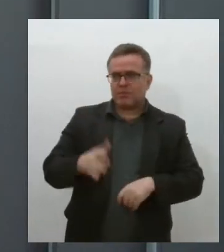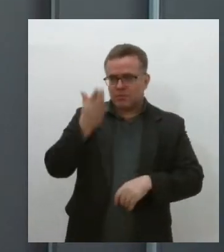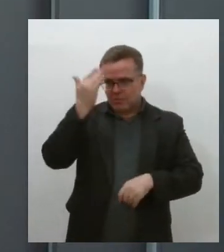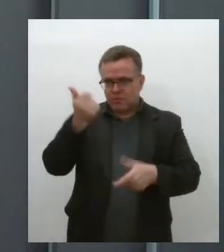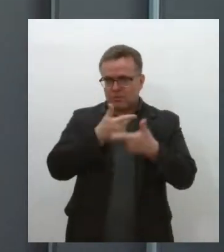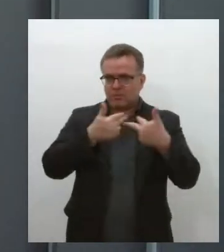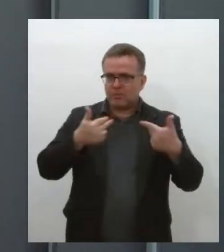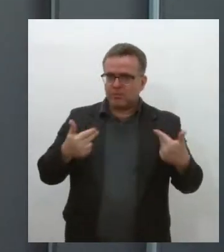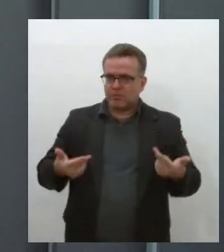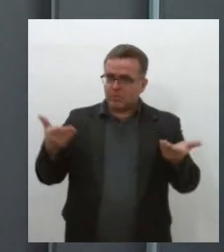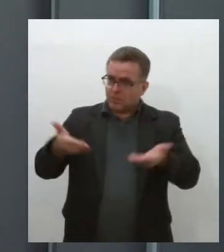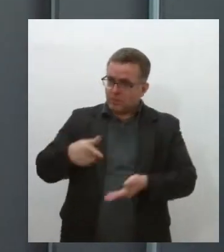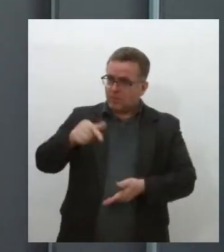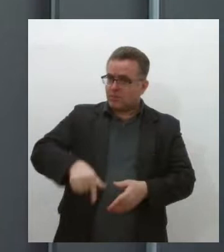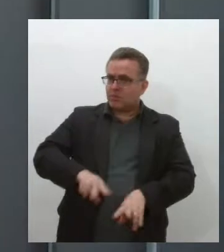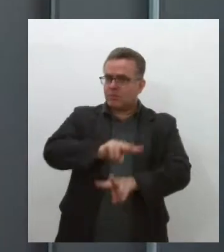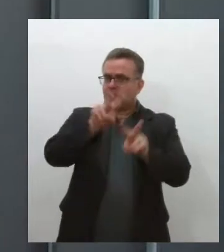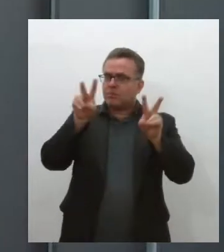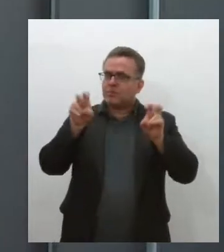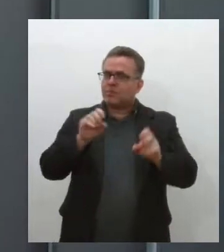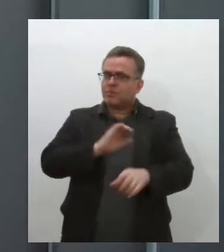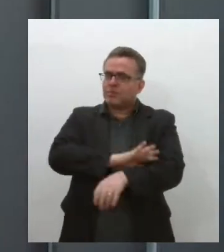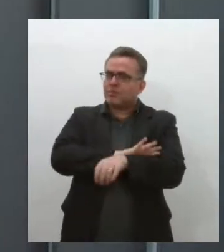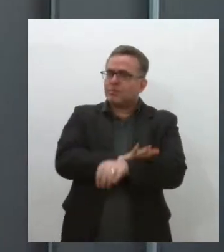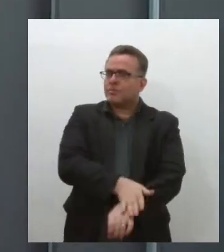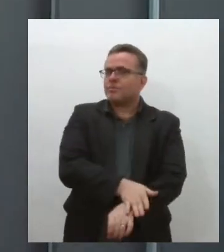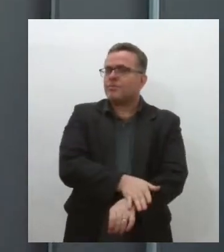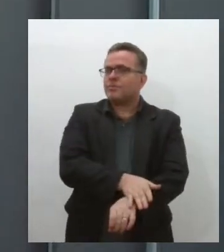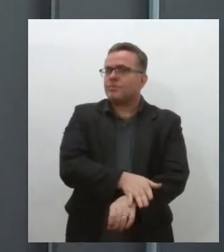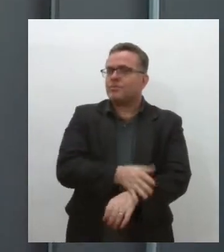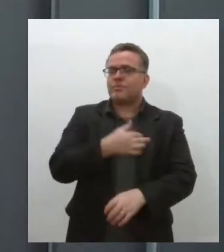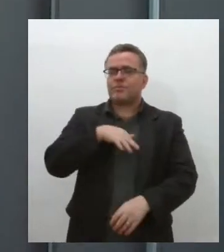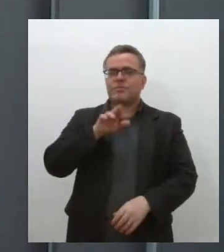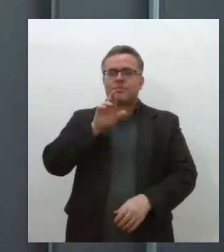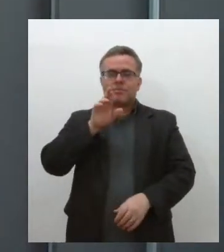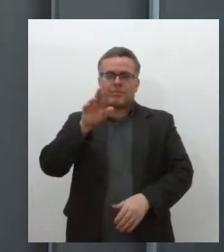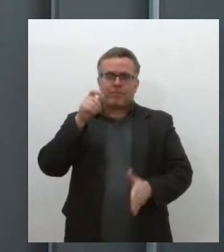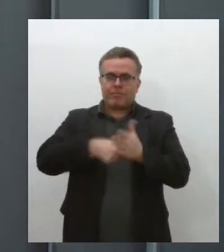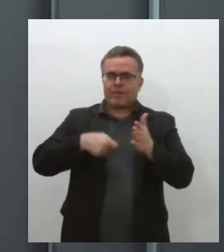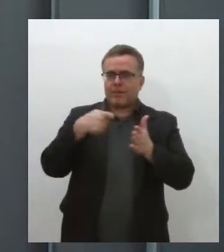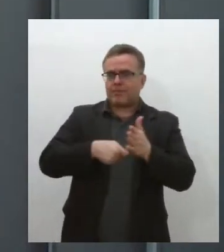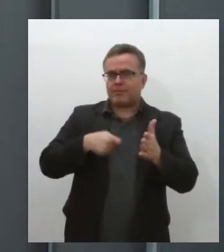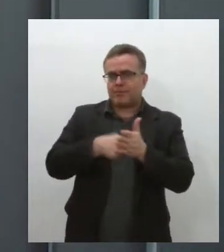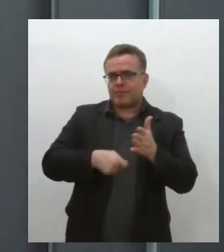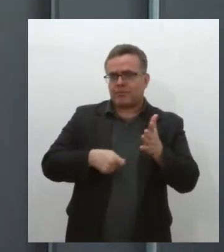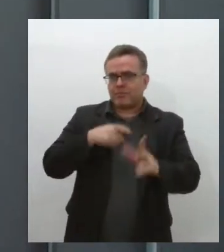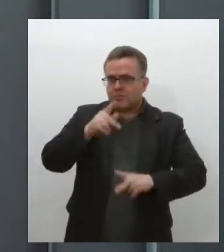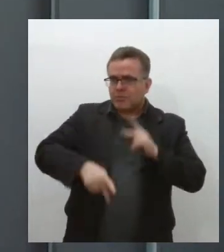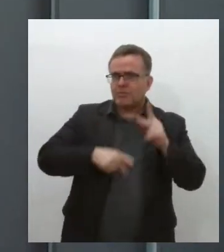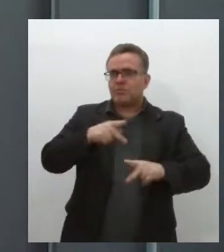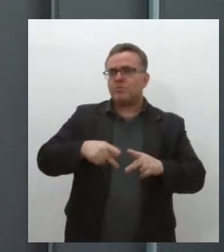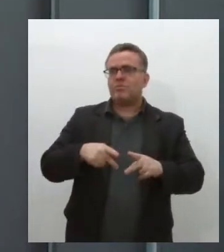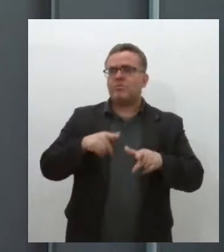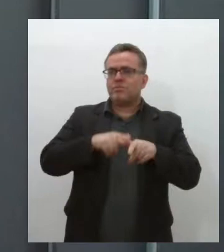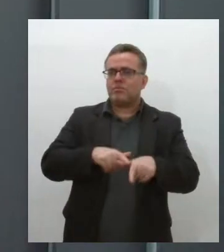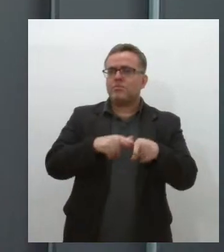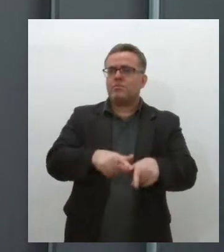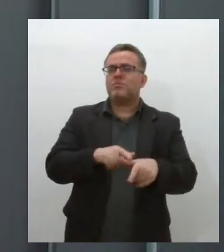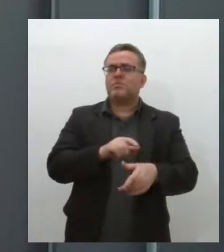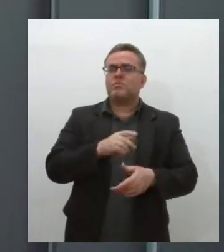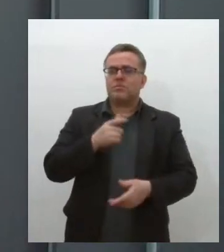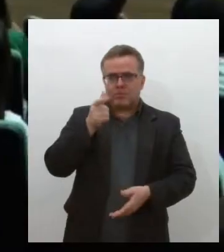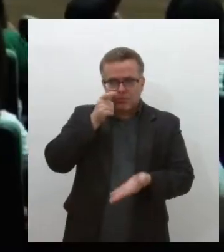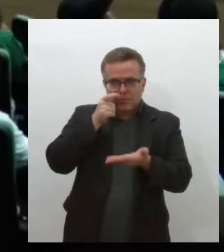edição deste mês teve como tema racismo religioso e resistências do povo de Santo e do nosso sagrado.